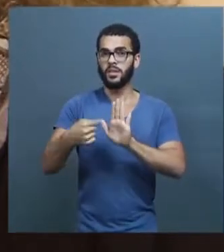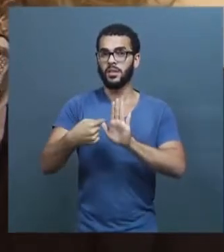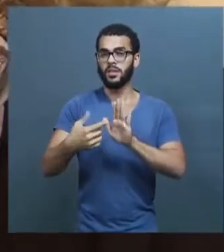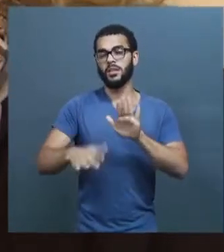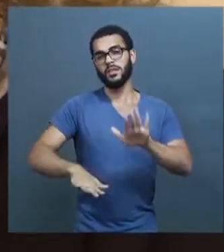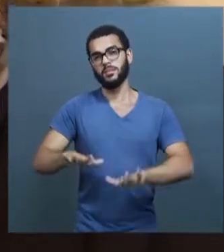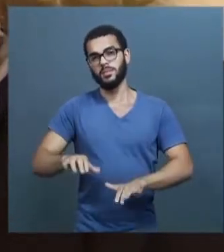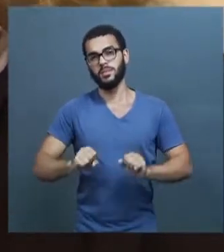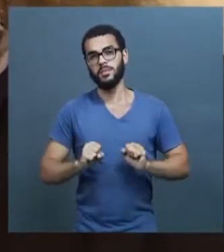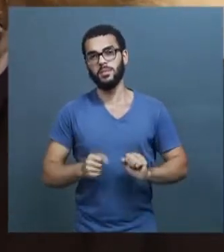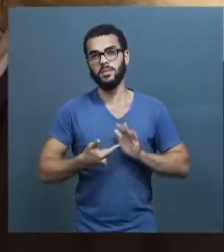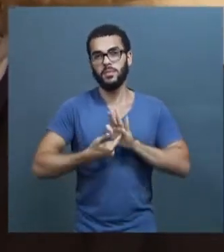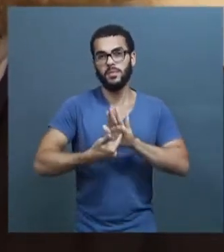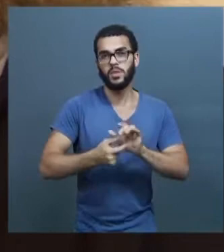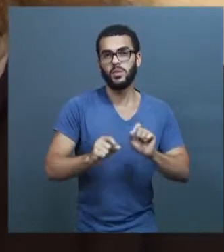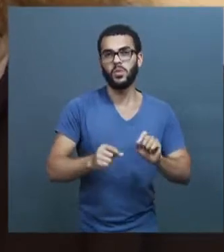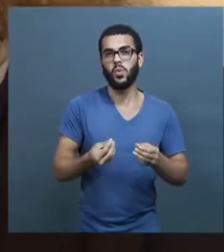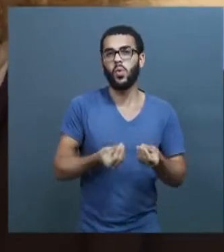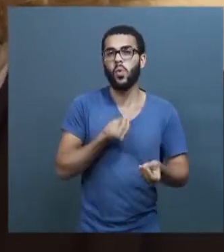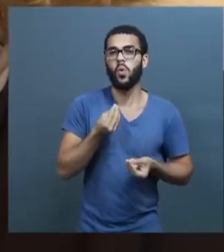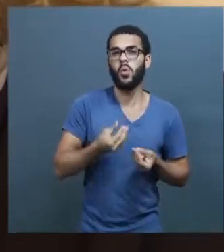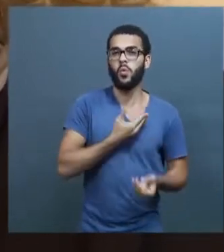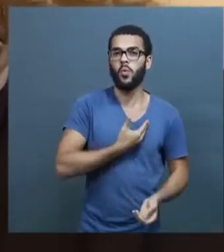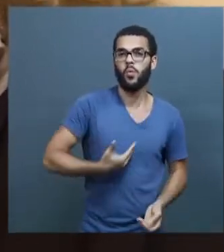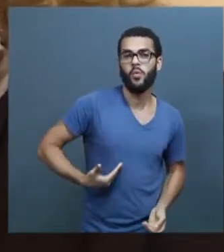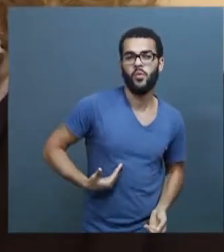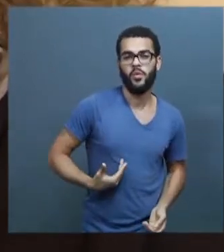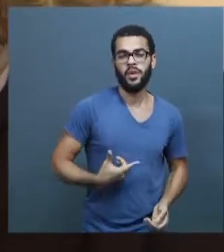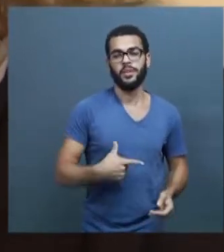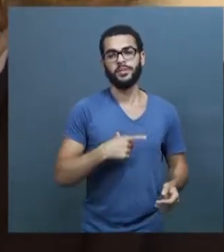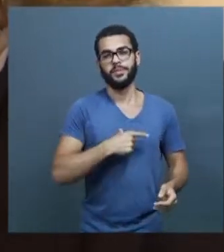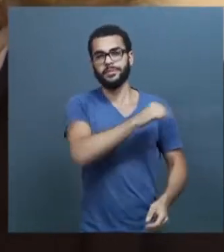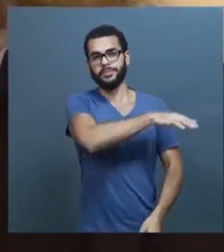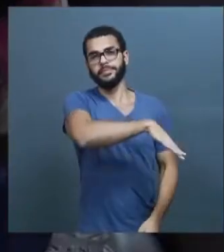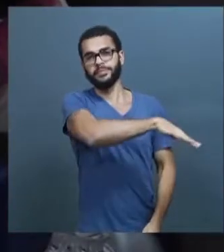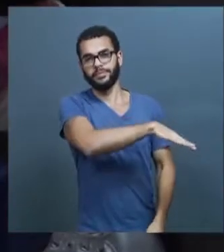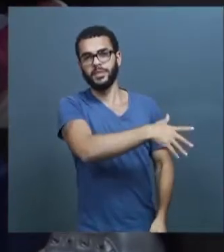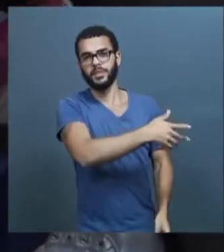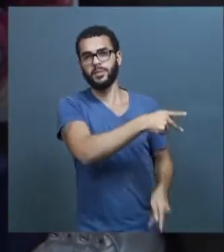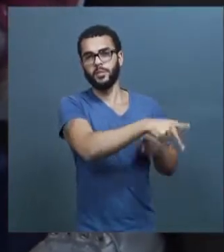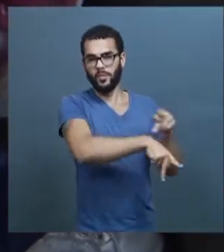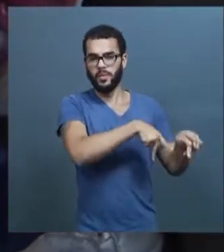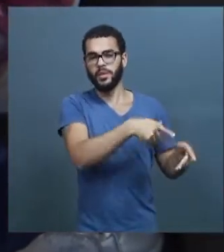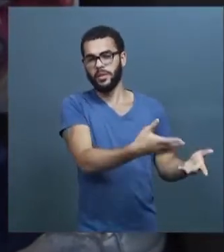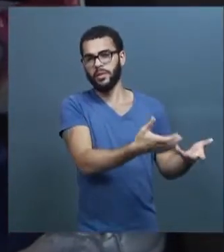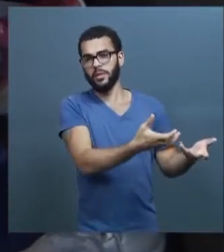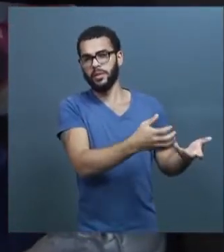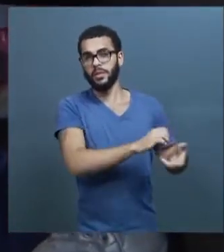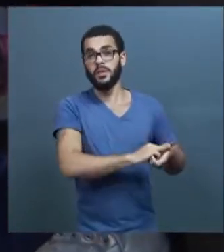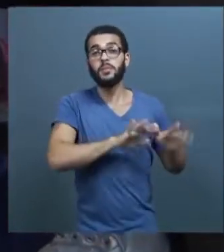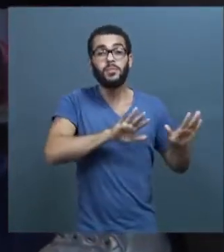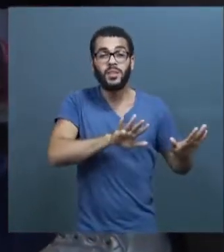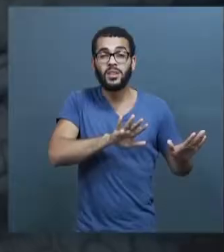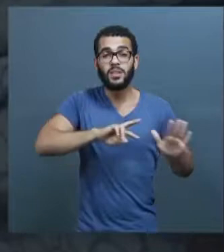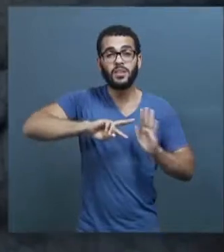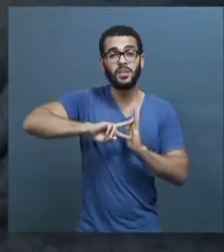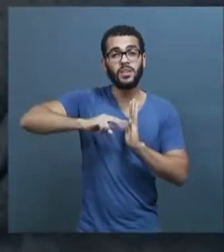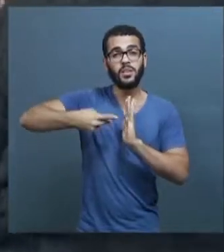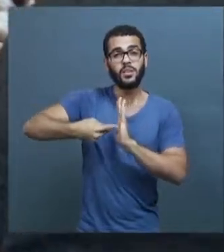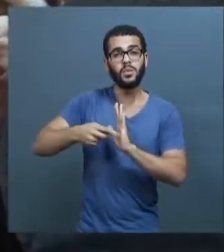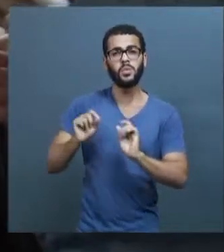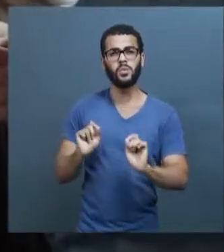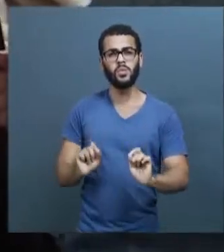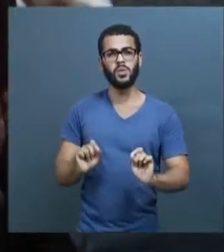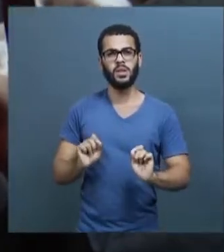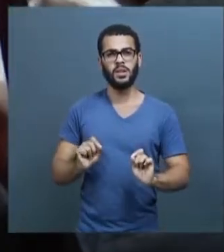do governante e de uma parte da população, sim, por que não? Mas isso não quer dizer necessariamente, não é,